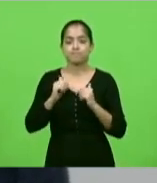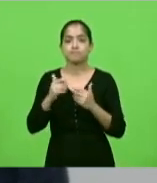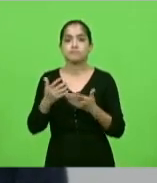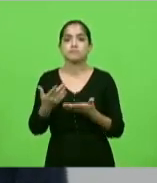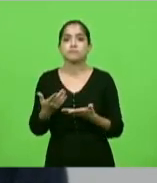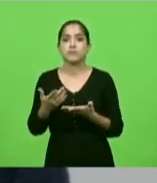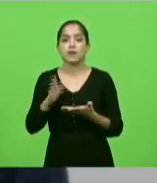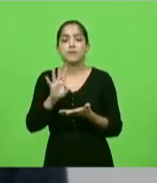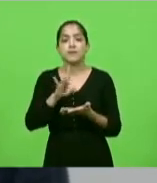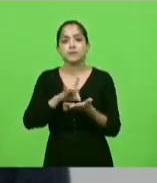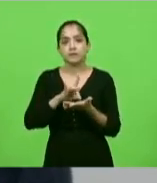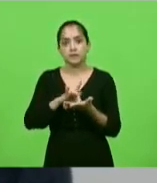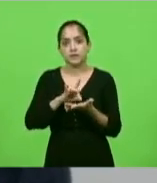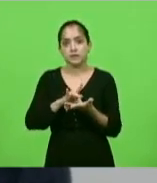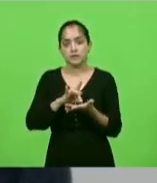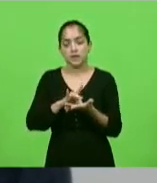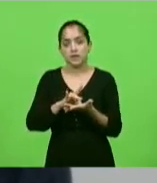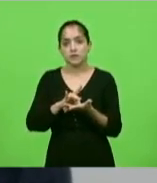da verdade, dizem